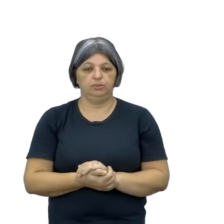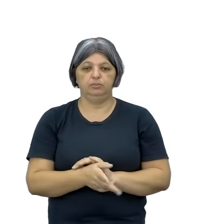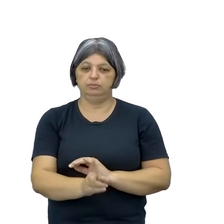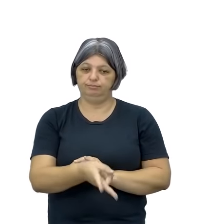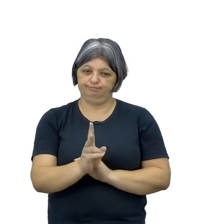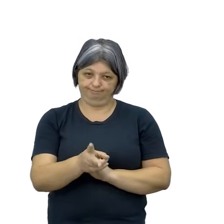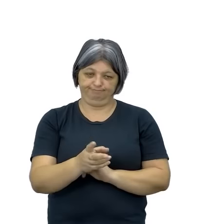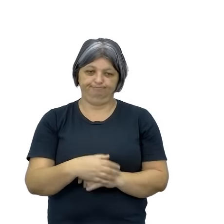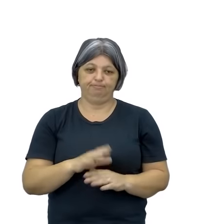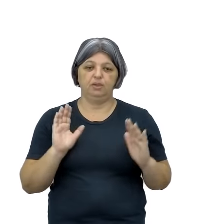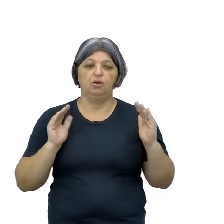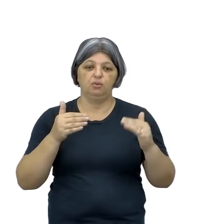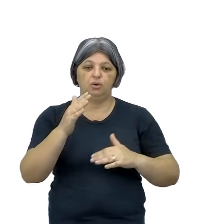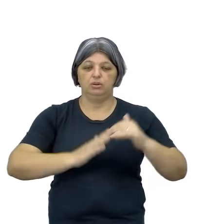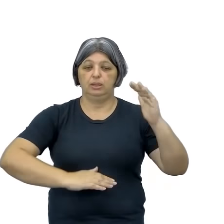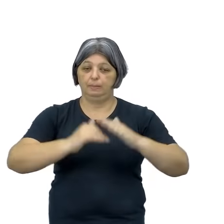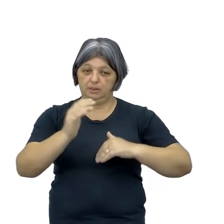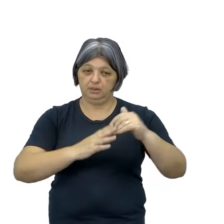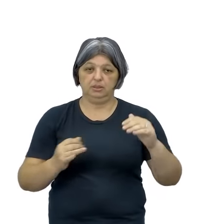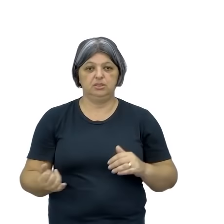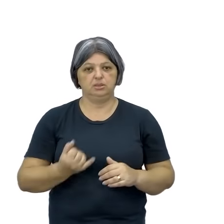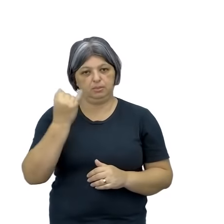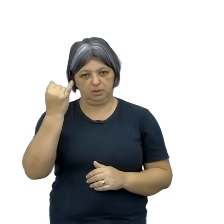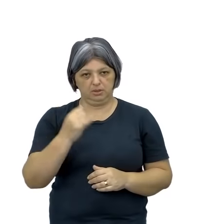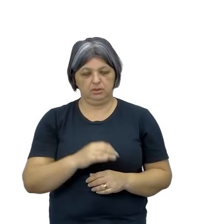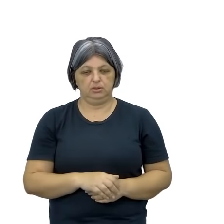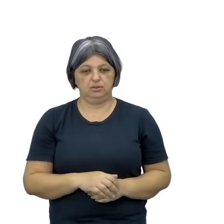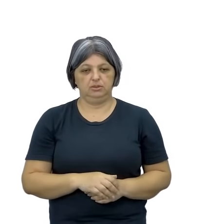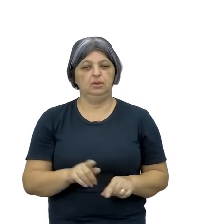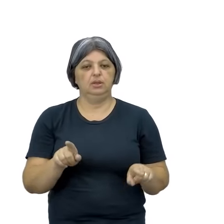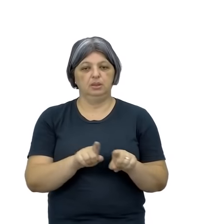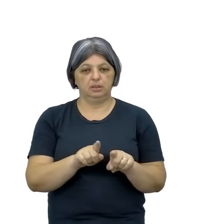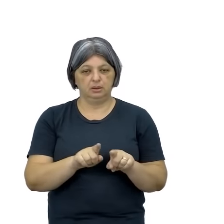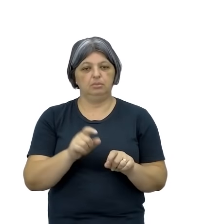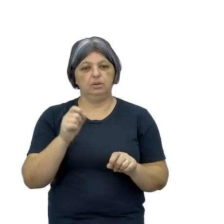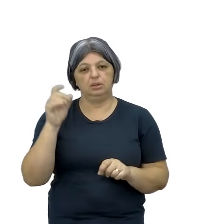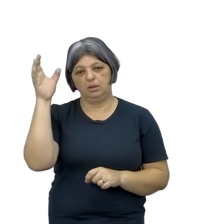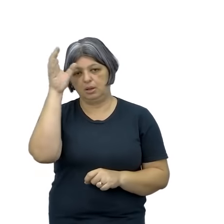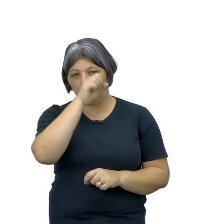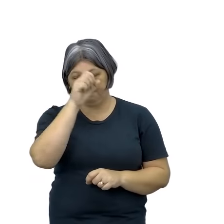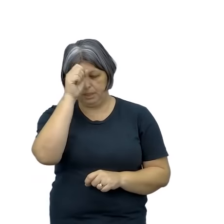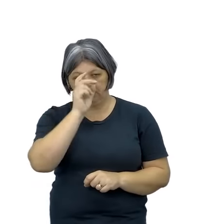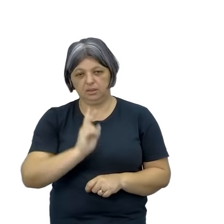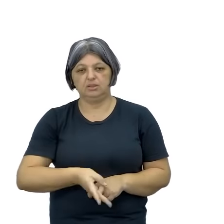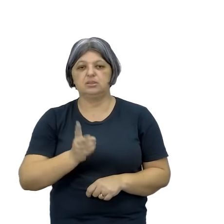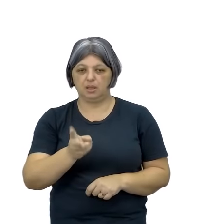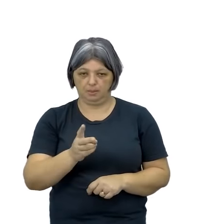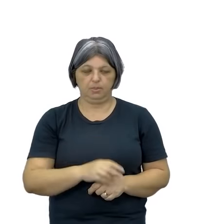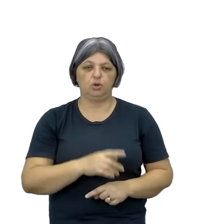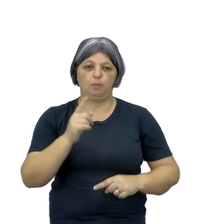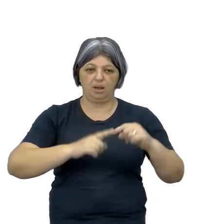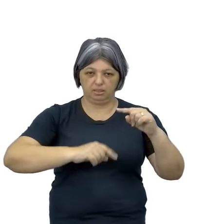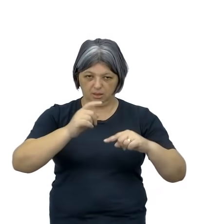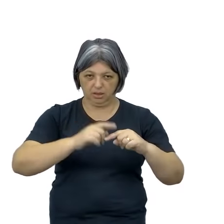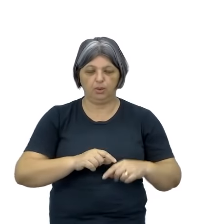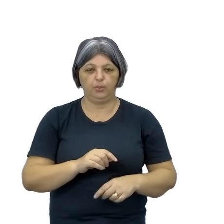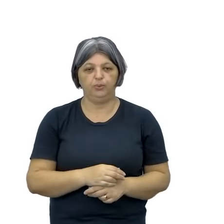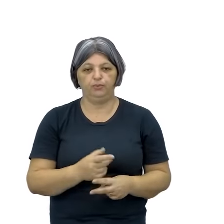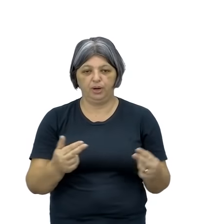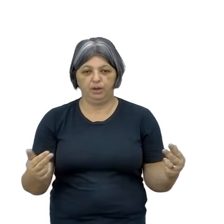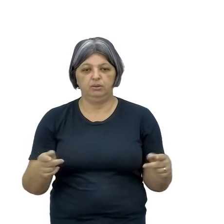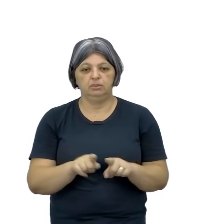contínuos, com foco nas habilidades essenciais, então tratando também do aprender sempre, né? Fazendo